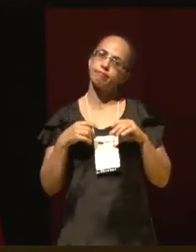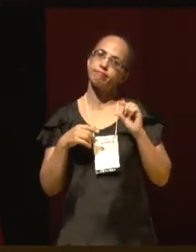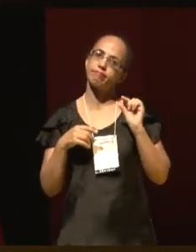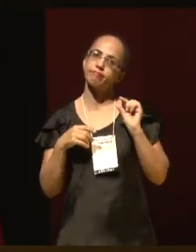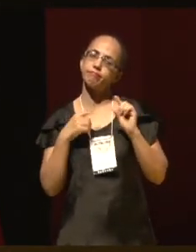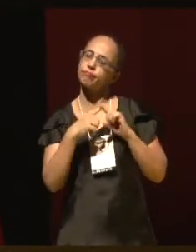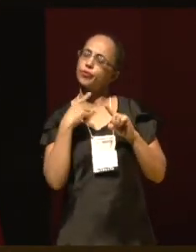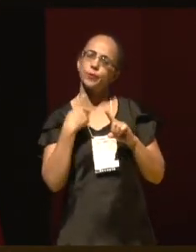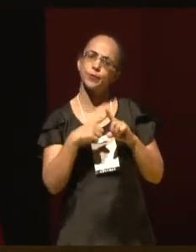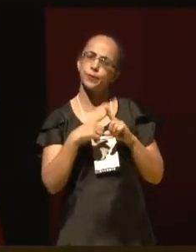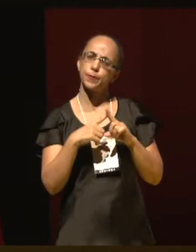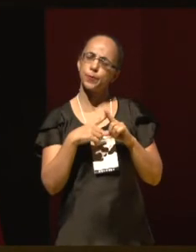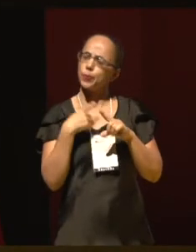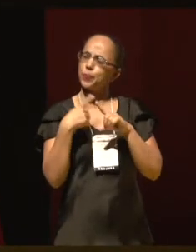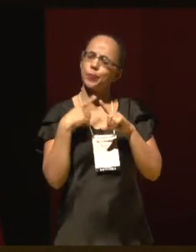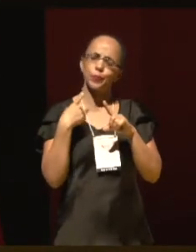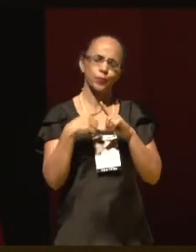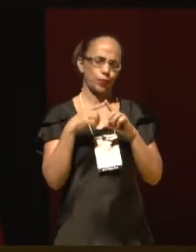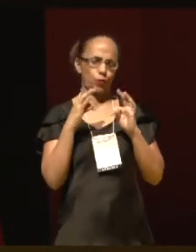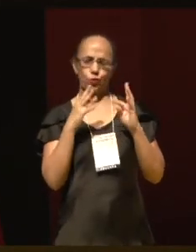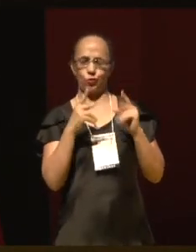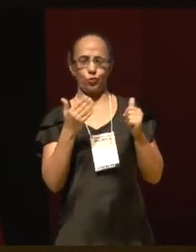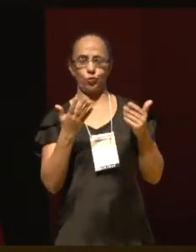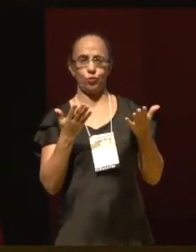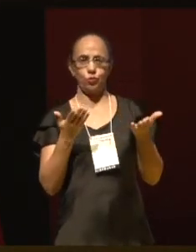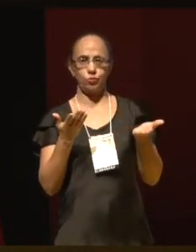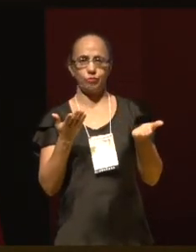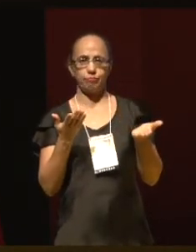Por que será tudo isto?